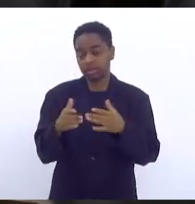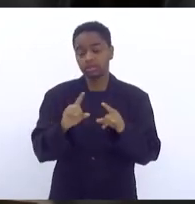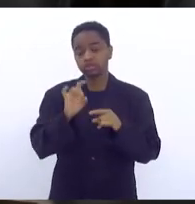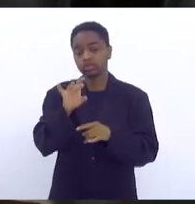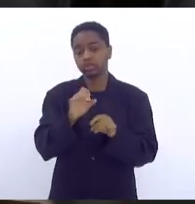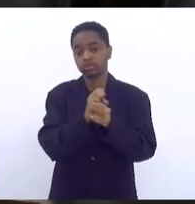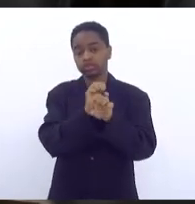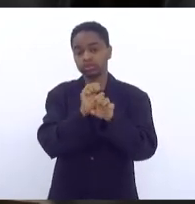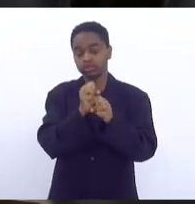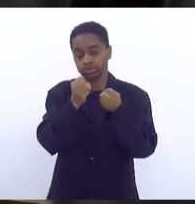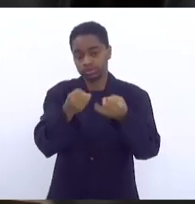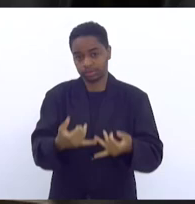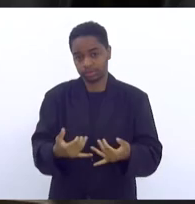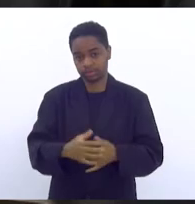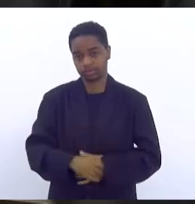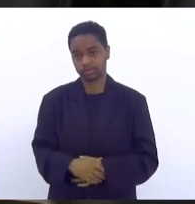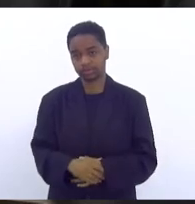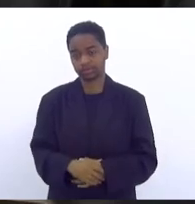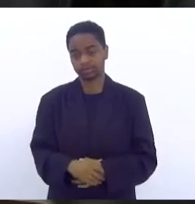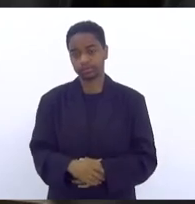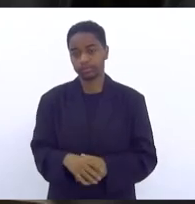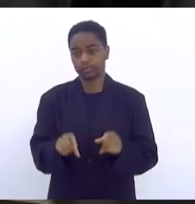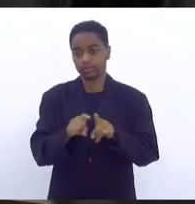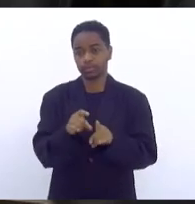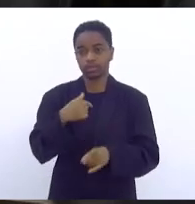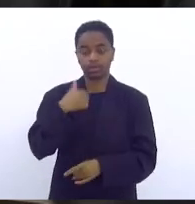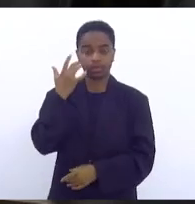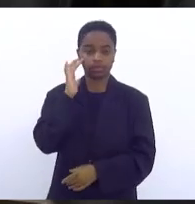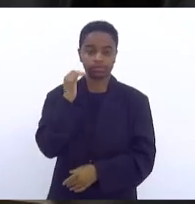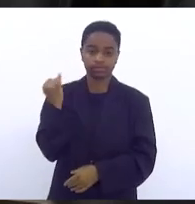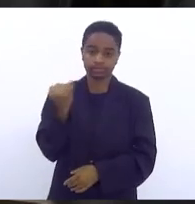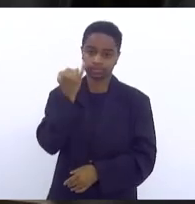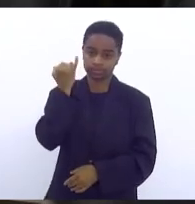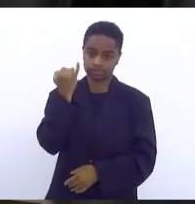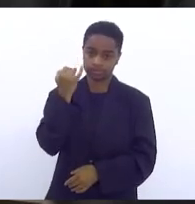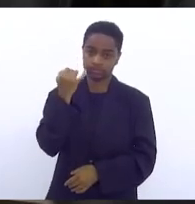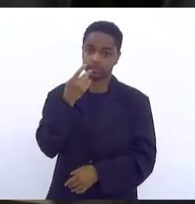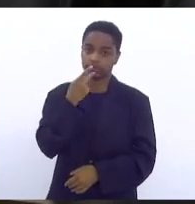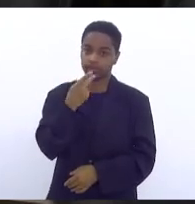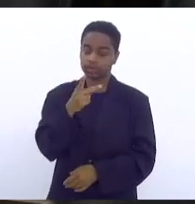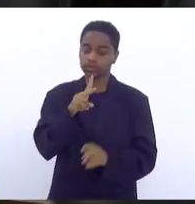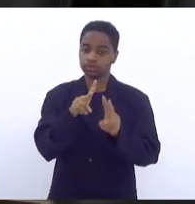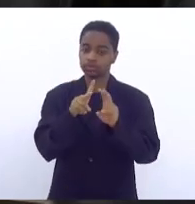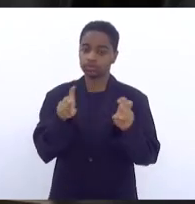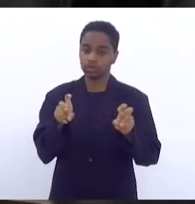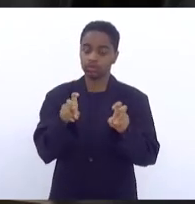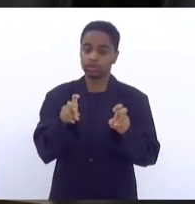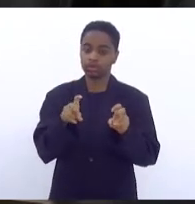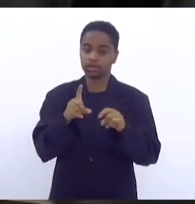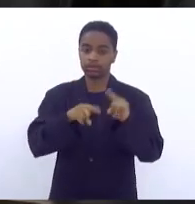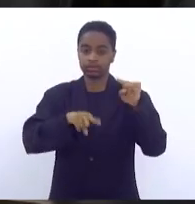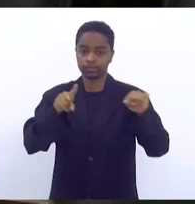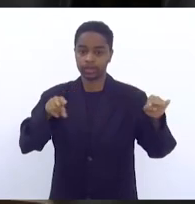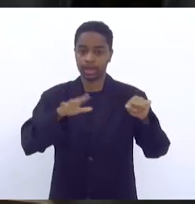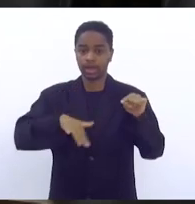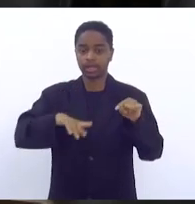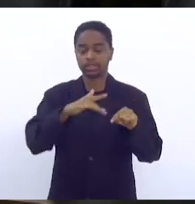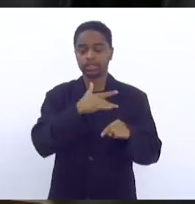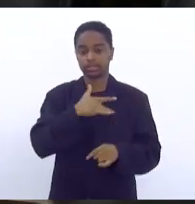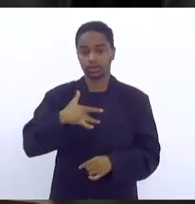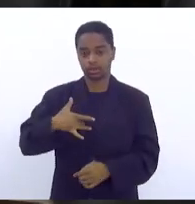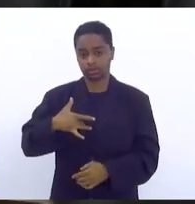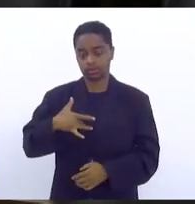esclarecimento eh eu acho importante também eh sobre a questão de indicadores de saúde a a gente sabe